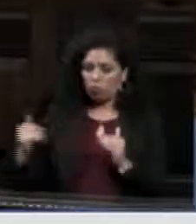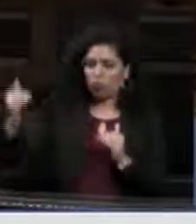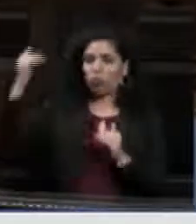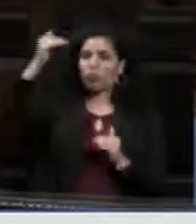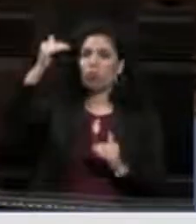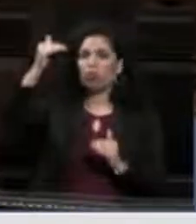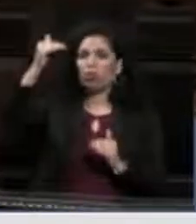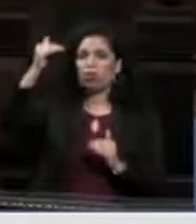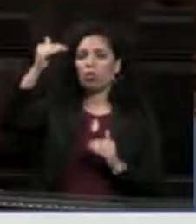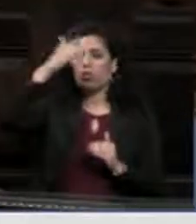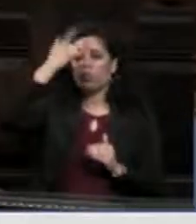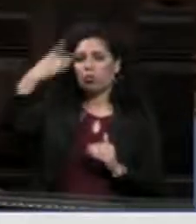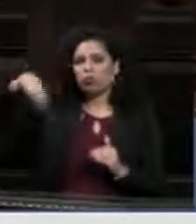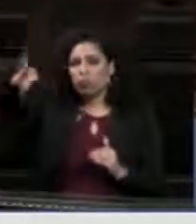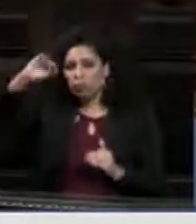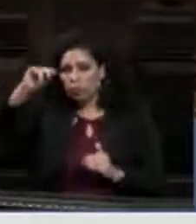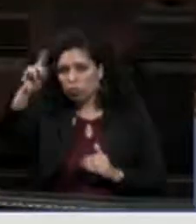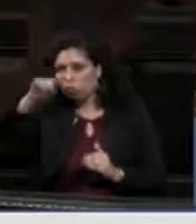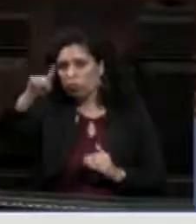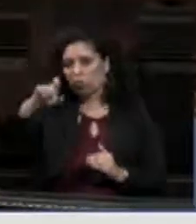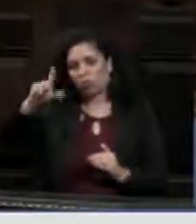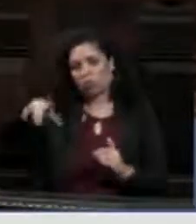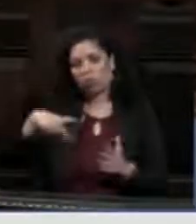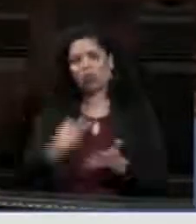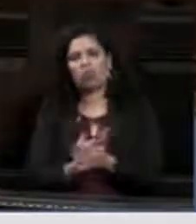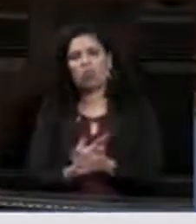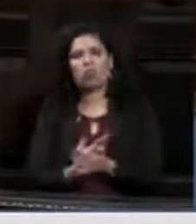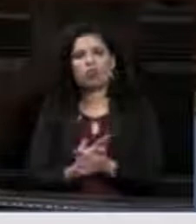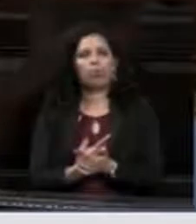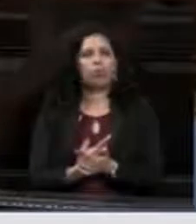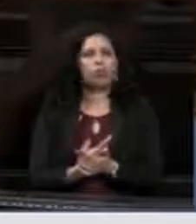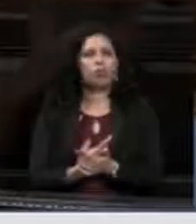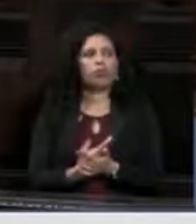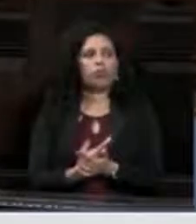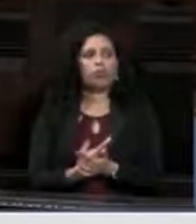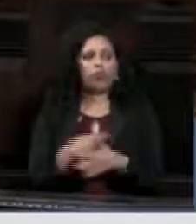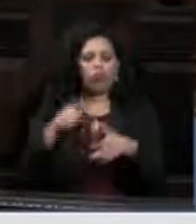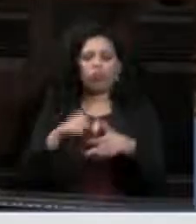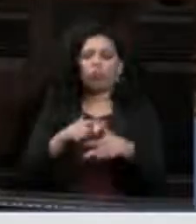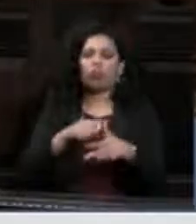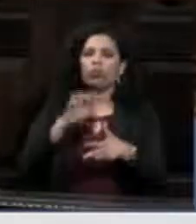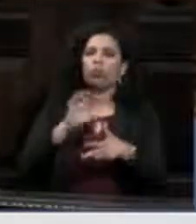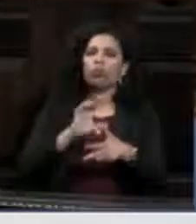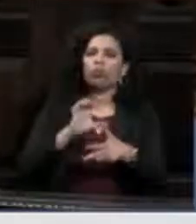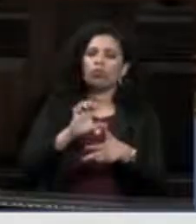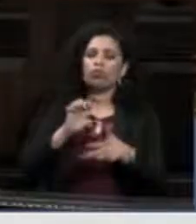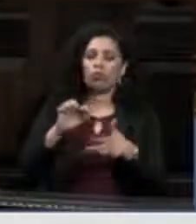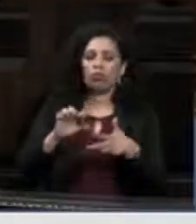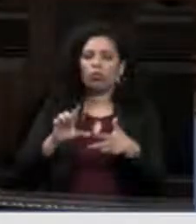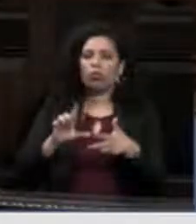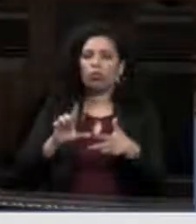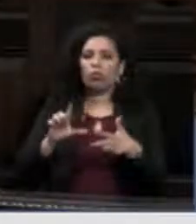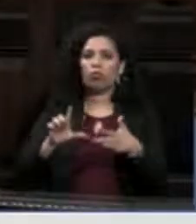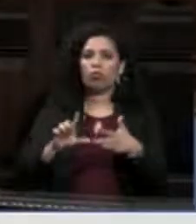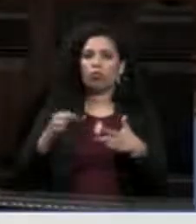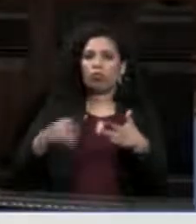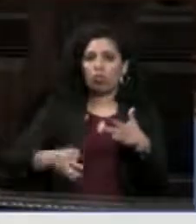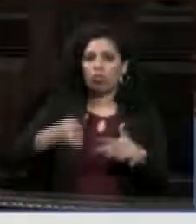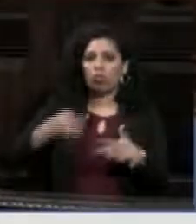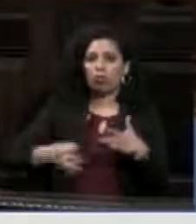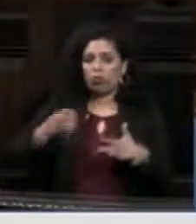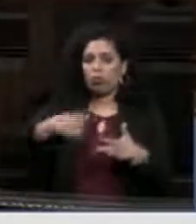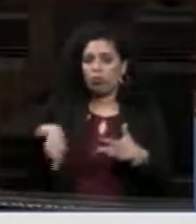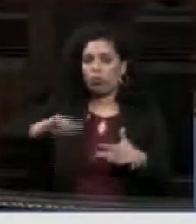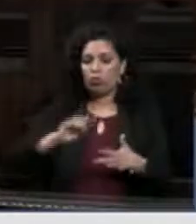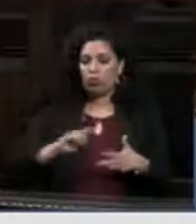dos servidores. Porque se nós, enquanto membros do poder, desfrutamos de direitos que